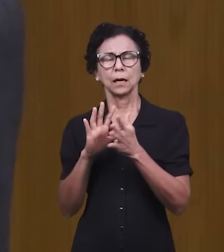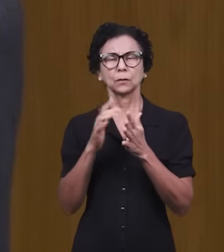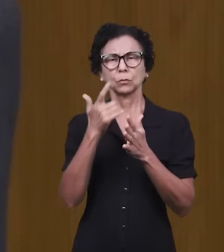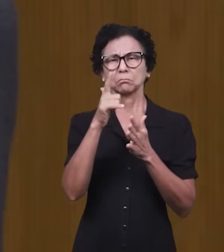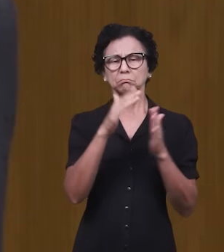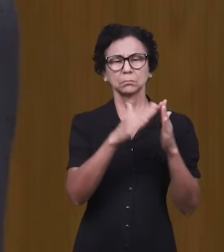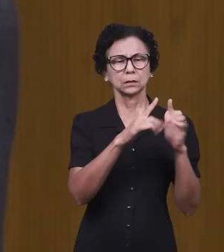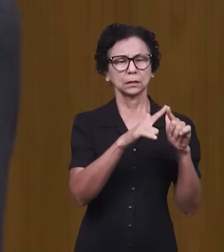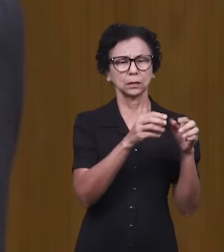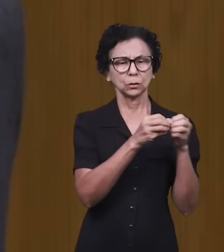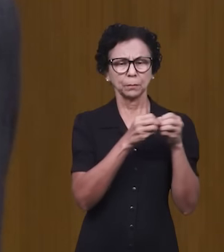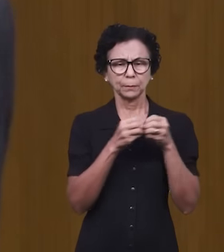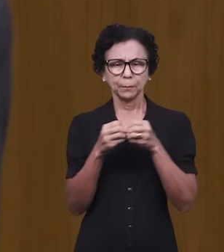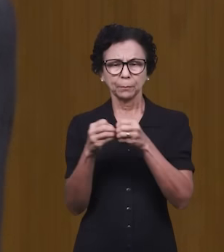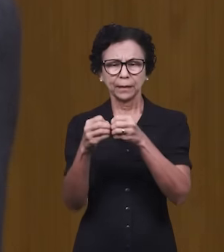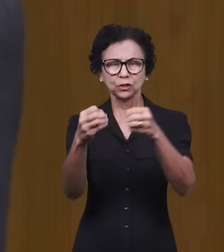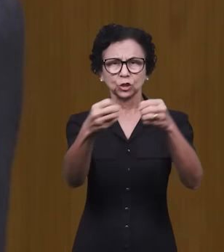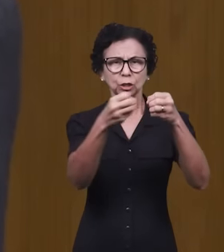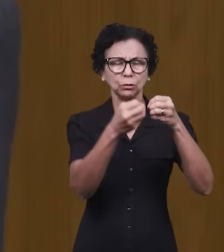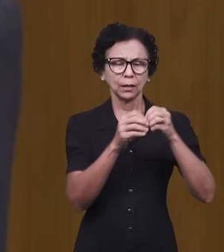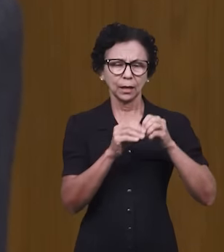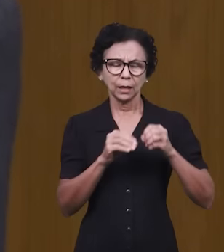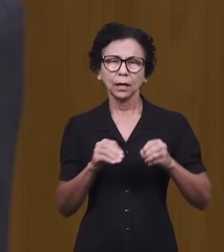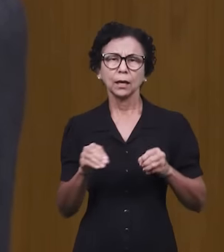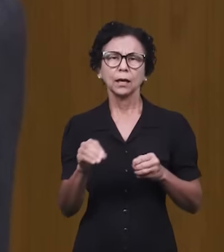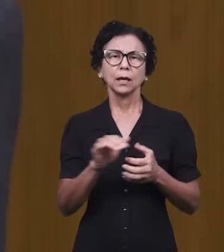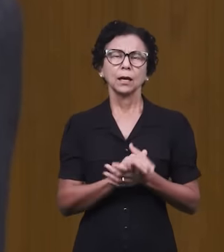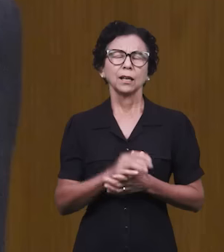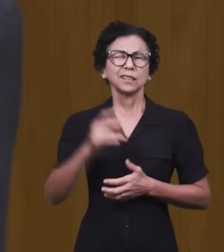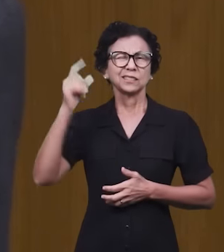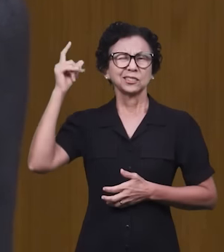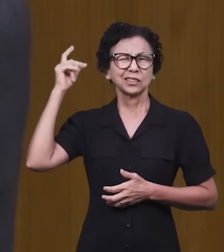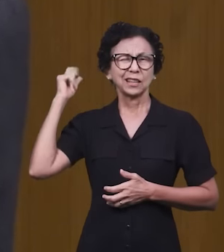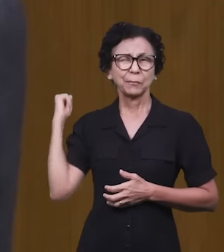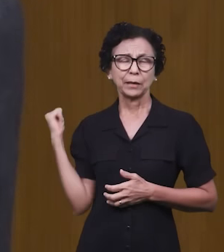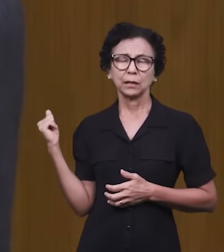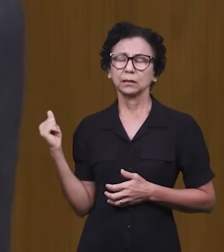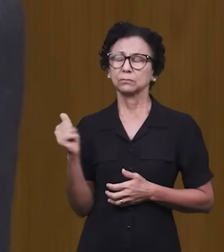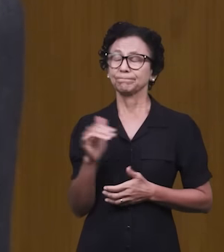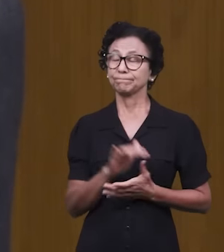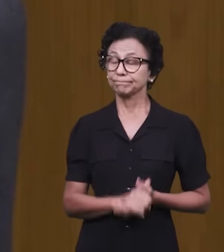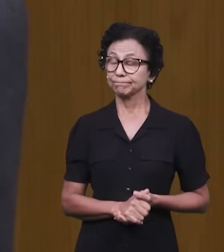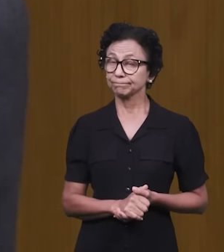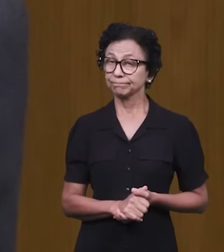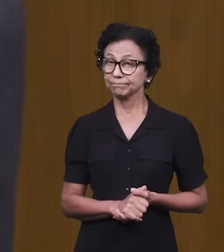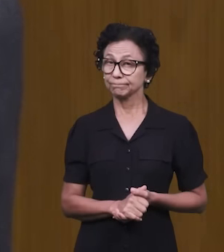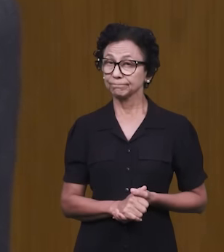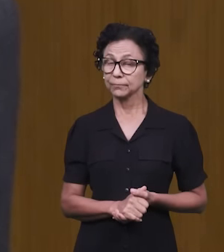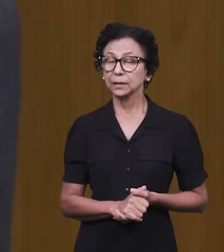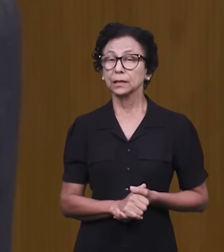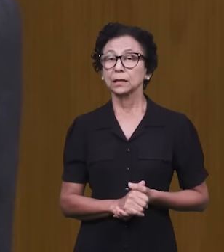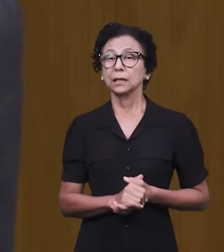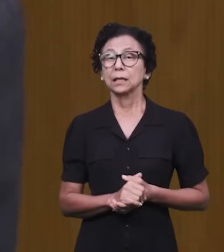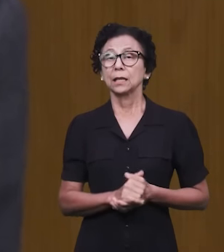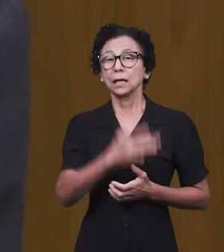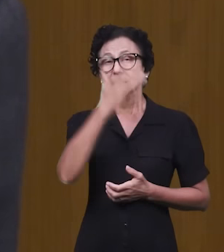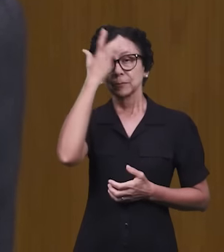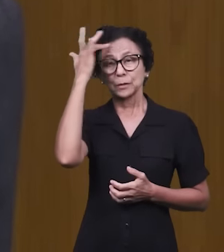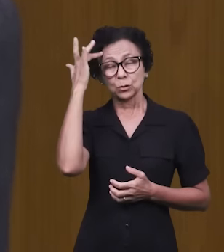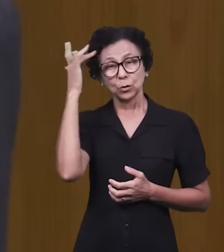era diferente na Idade Média, até no momento dos avivamentos ali. As pessoas tinham que fazer grandes caminhadas para poder ir